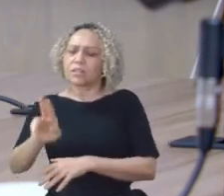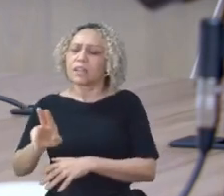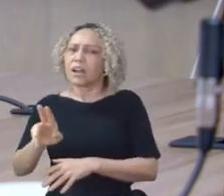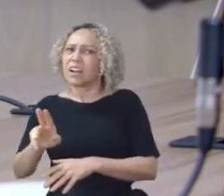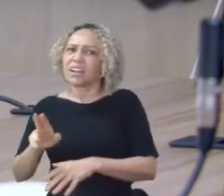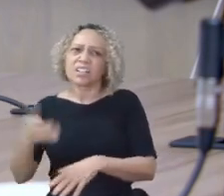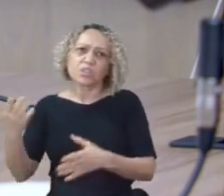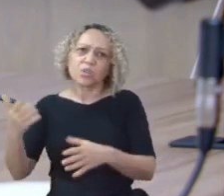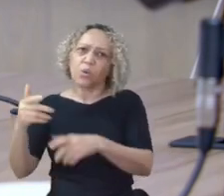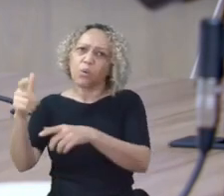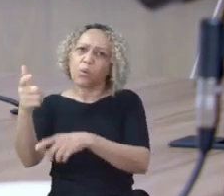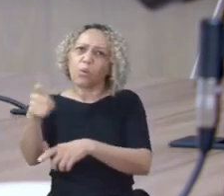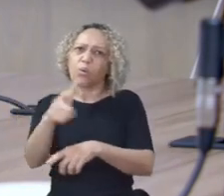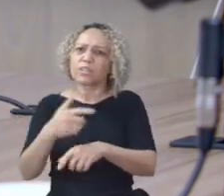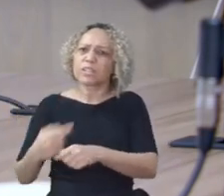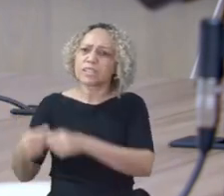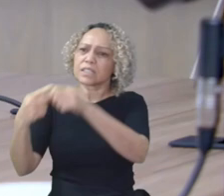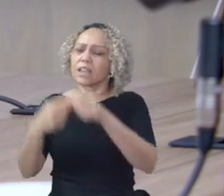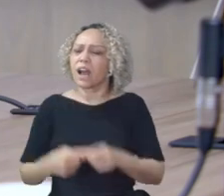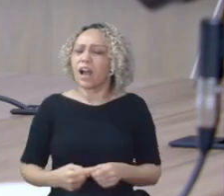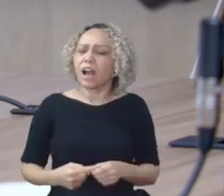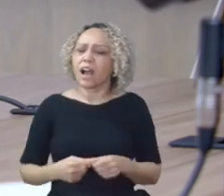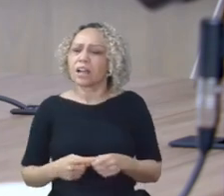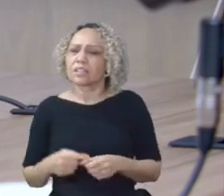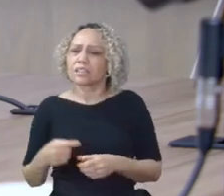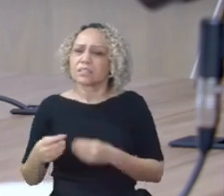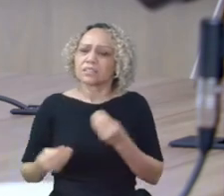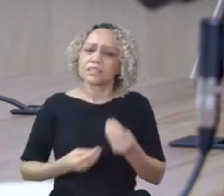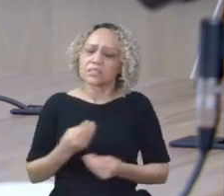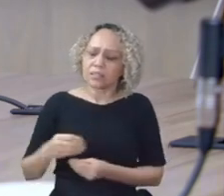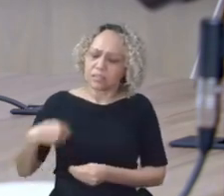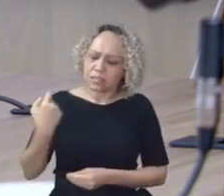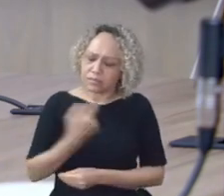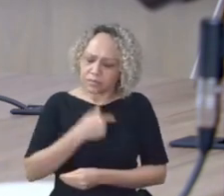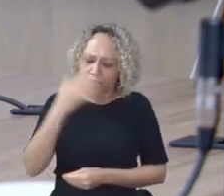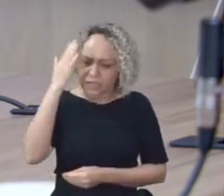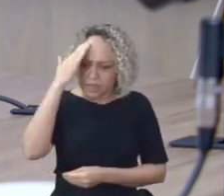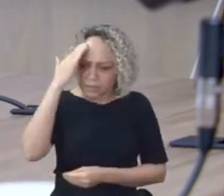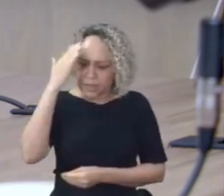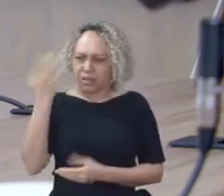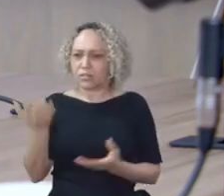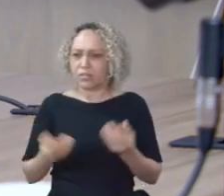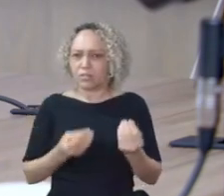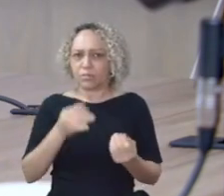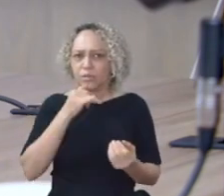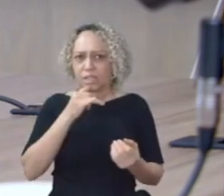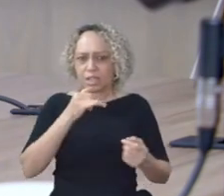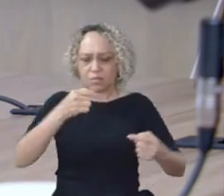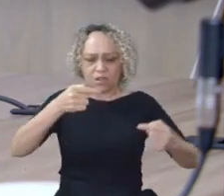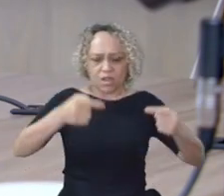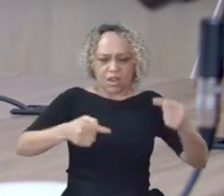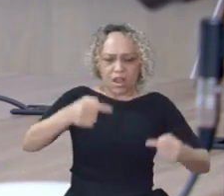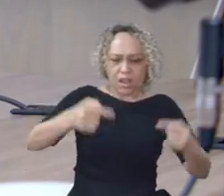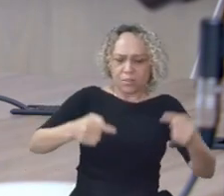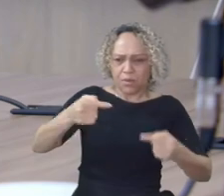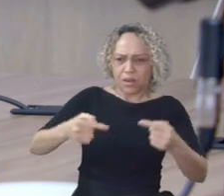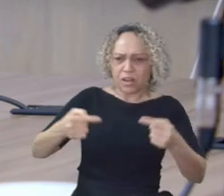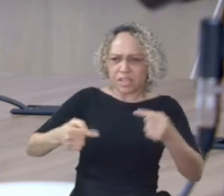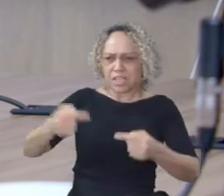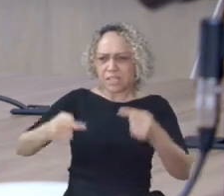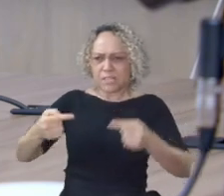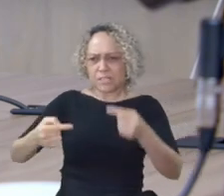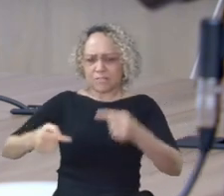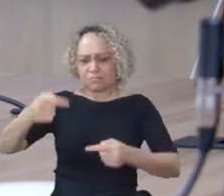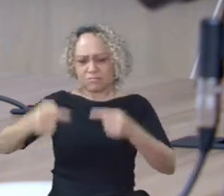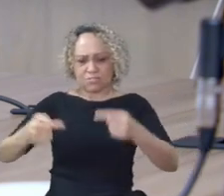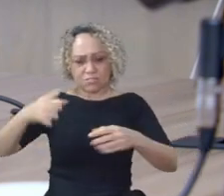repente, por saber um pouco mais utilizar essas ferramentas, e hoje a política ela está muito em volta da comunicação, né? Sempre esteve, mas hoje